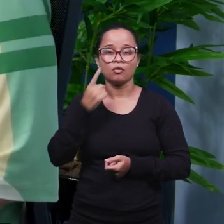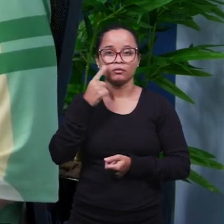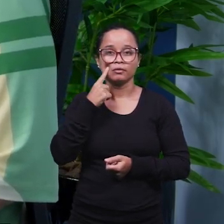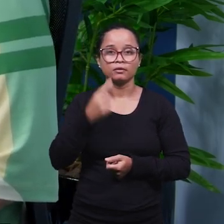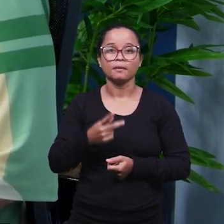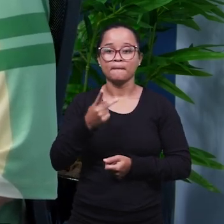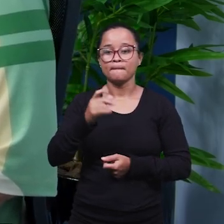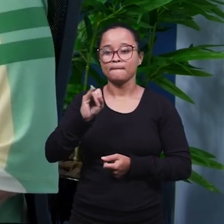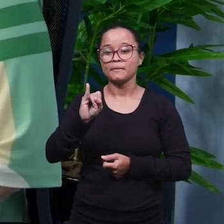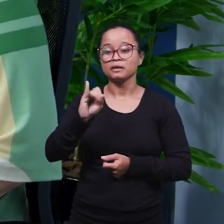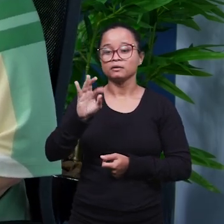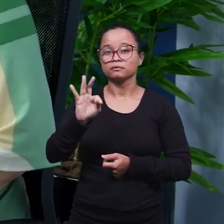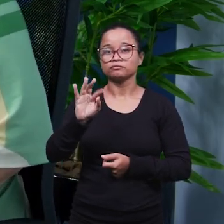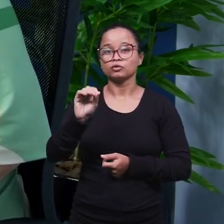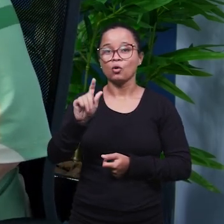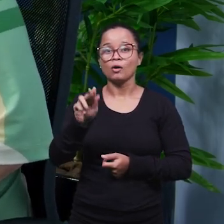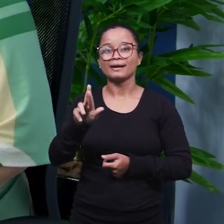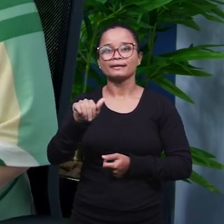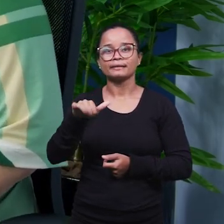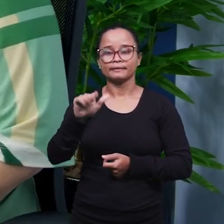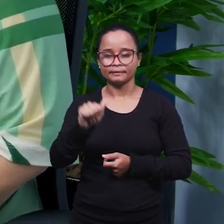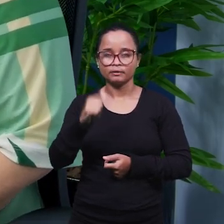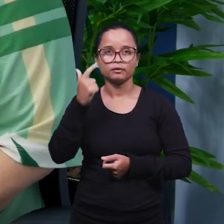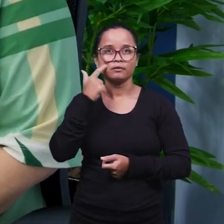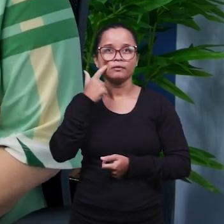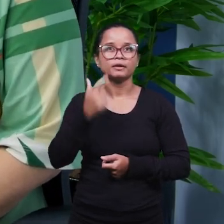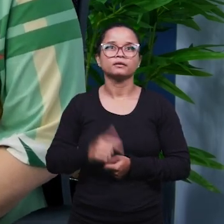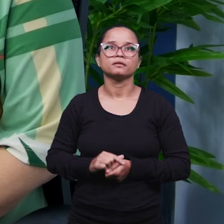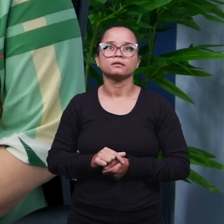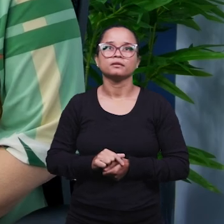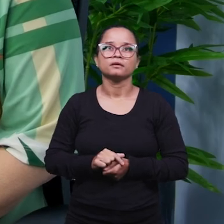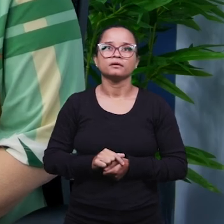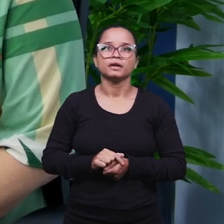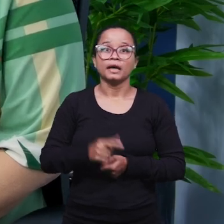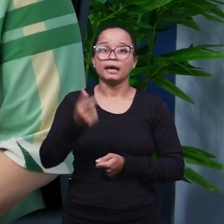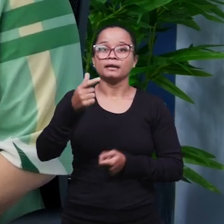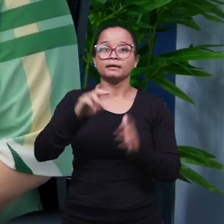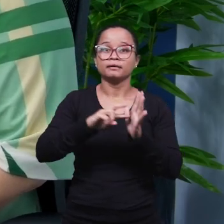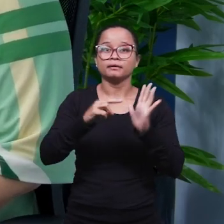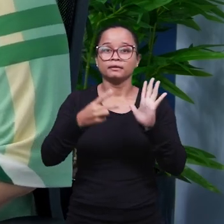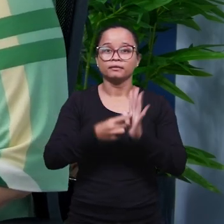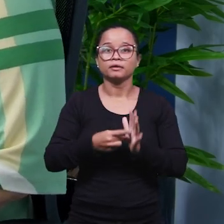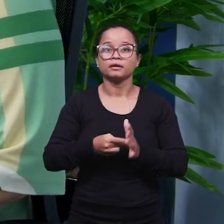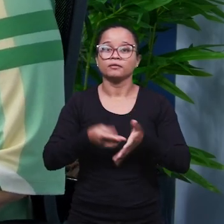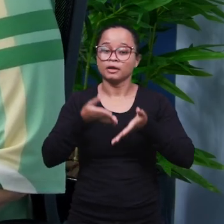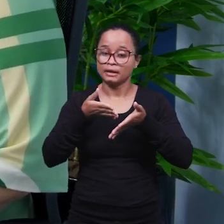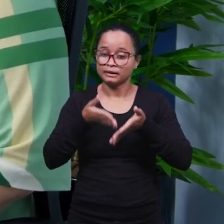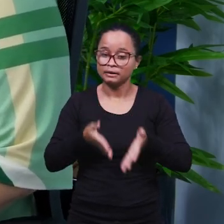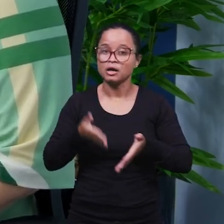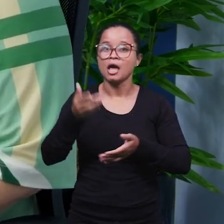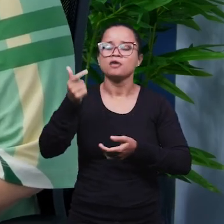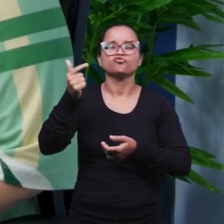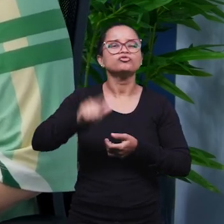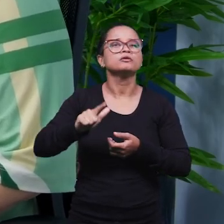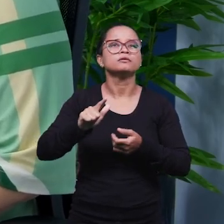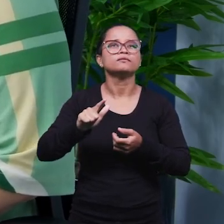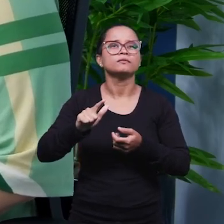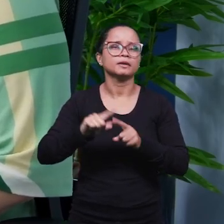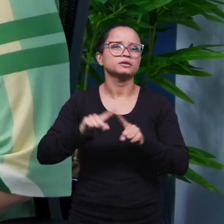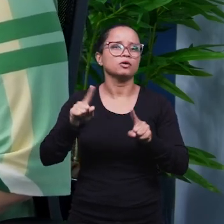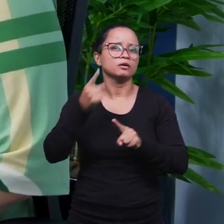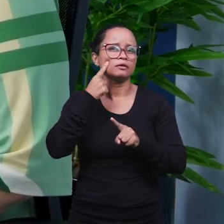estão vendo aqui, ó, ele representa o quê? Nascer de novo. Essa aula é a aula de quando o